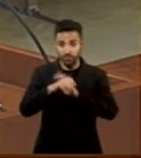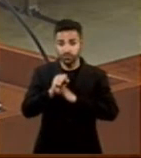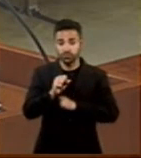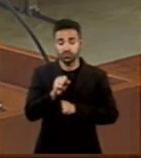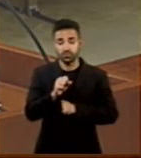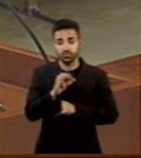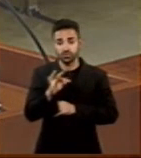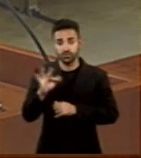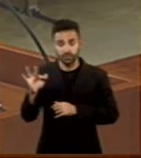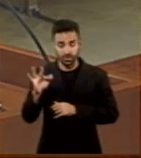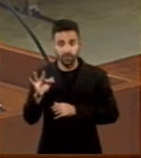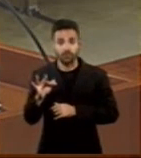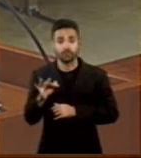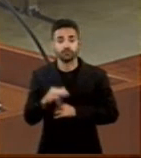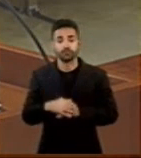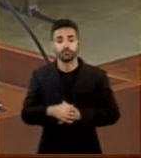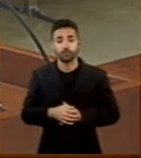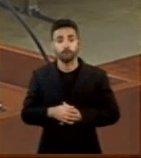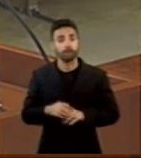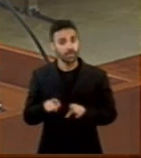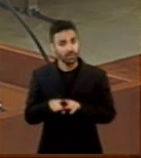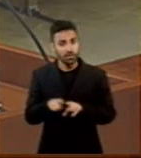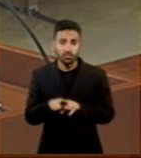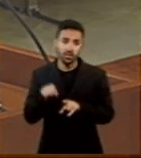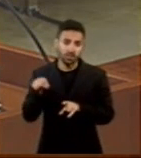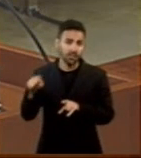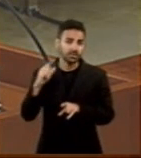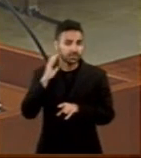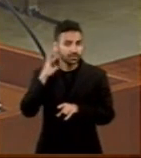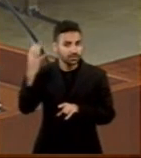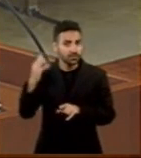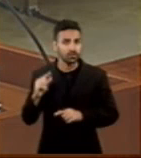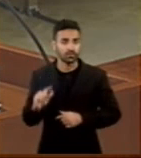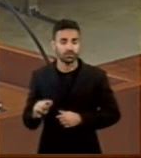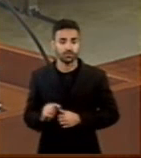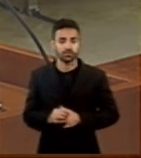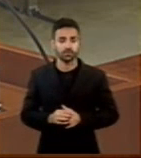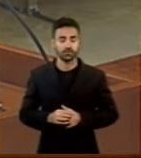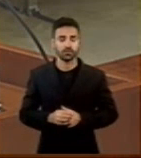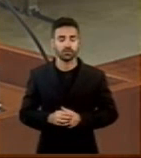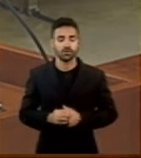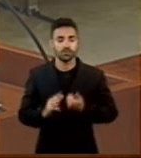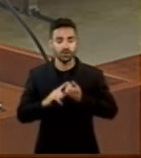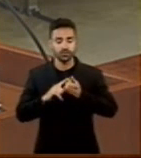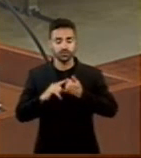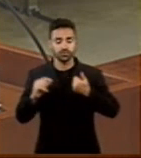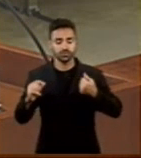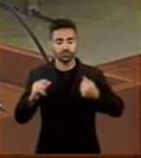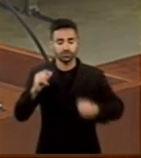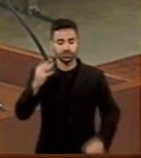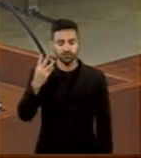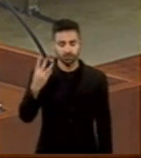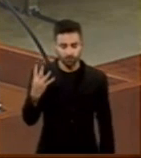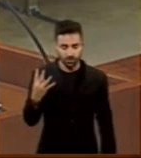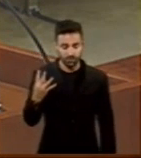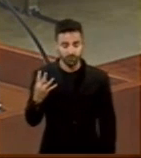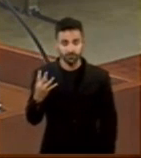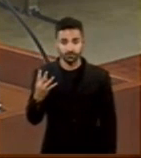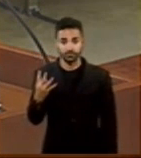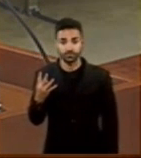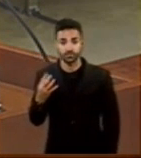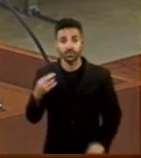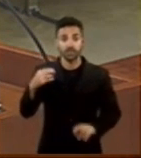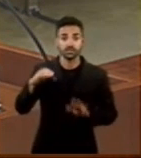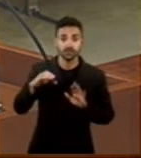vinculante 37, e também entendeu que o artigo 34, o